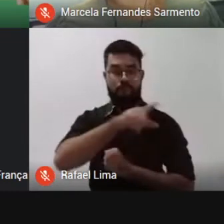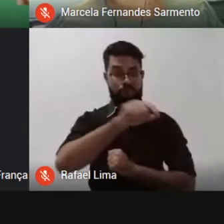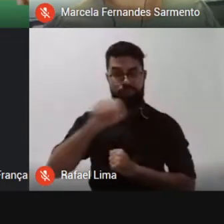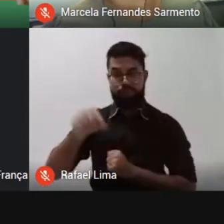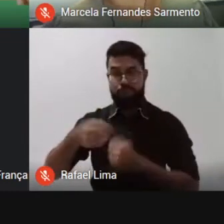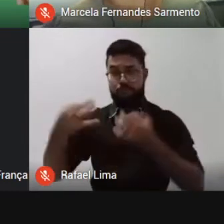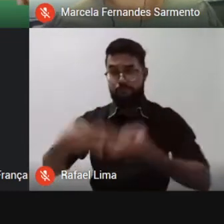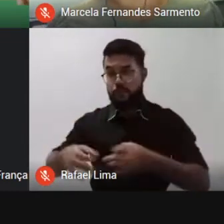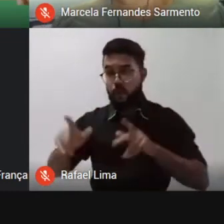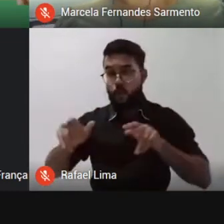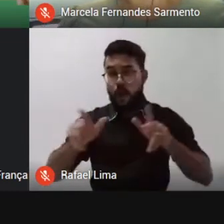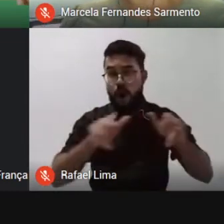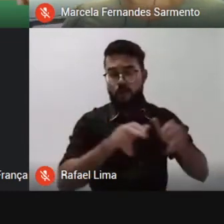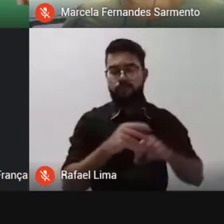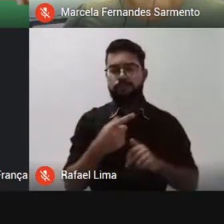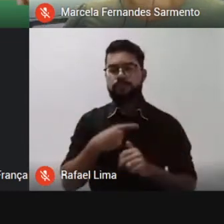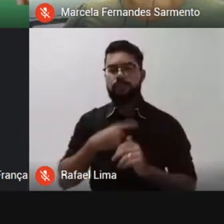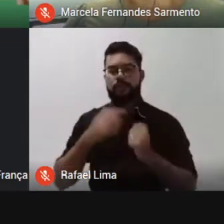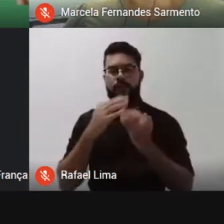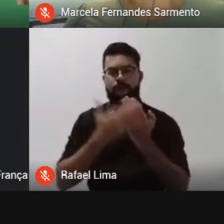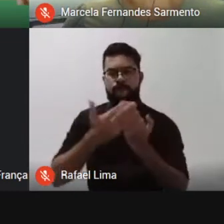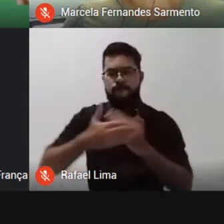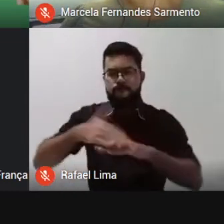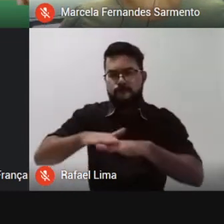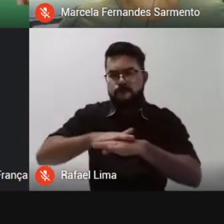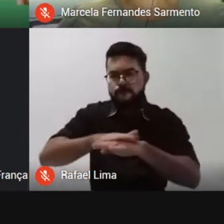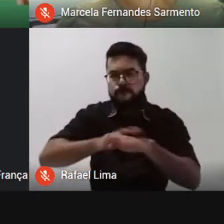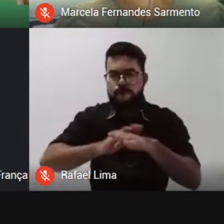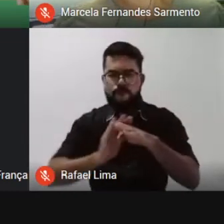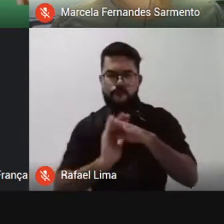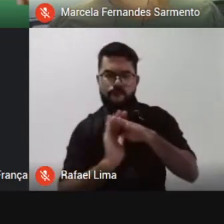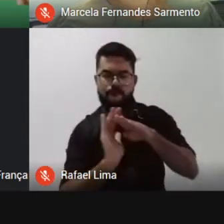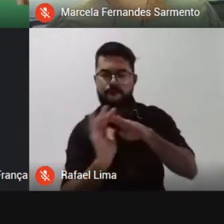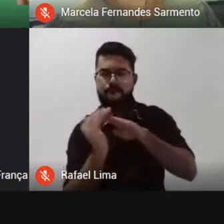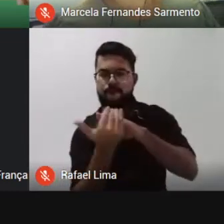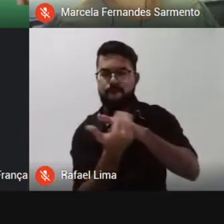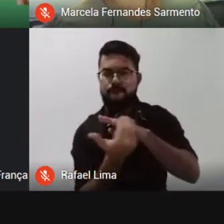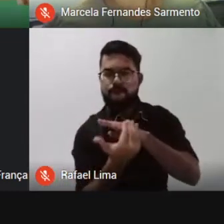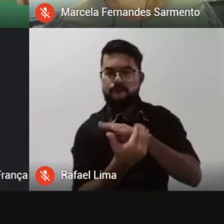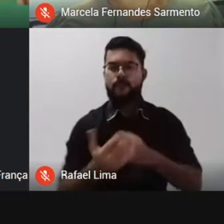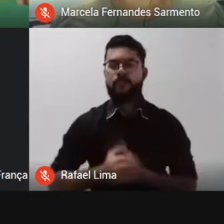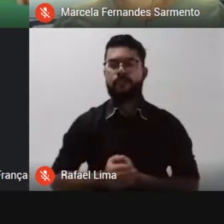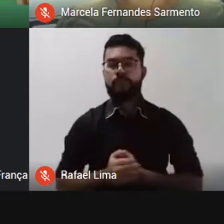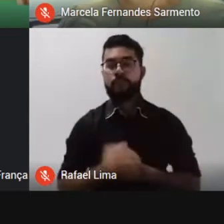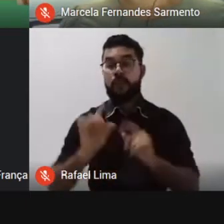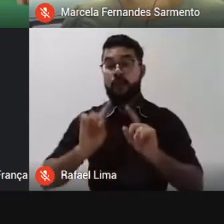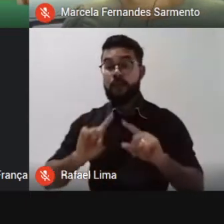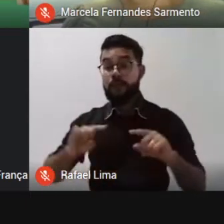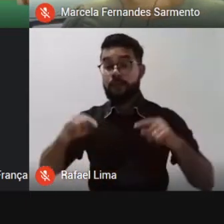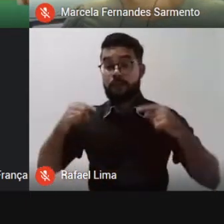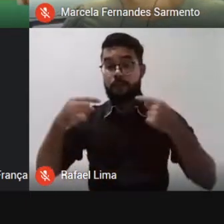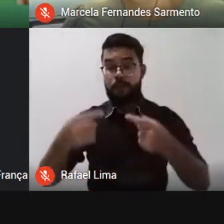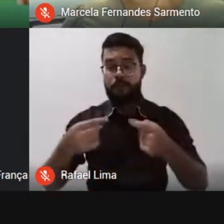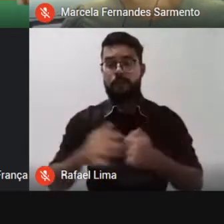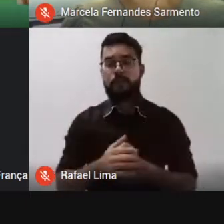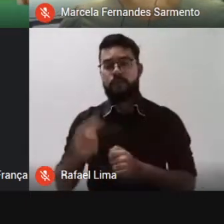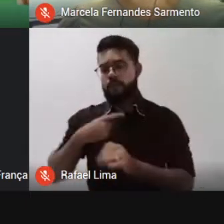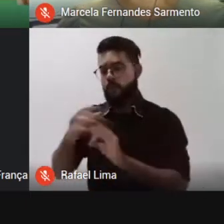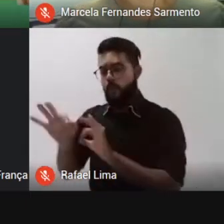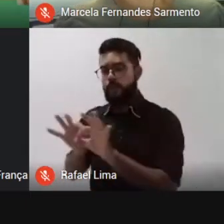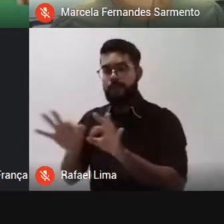o lixamento das peças que foram escolhidas para o trabalho e também depois a junção para a organização lá do